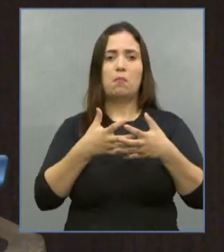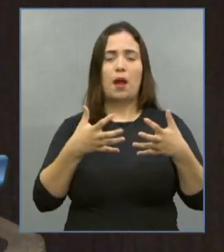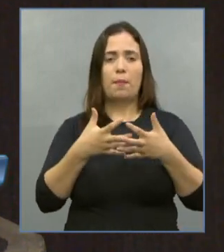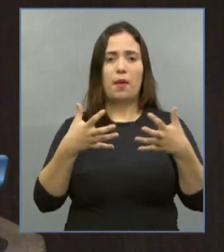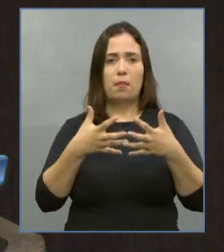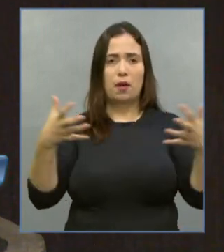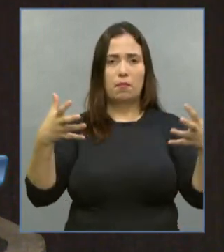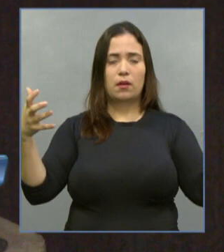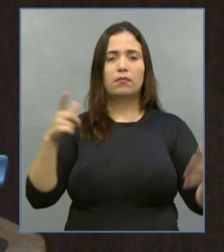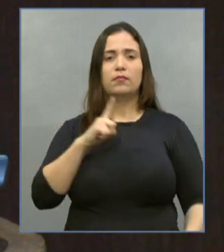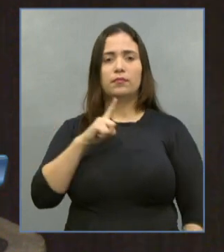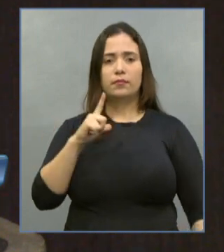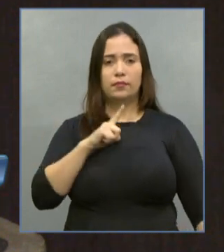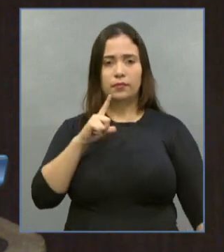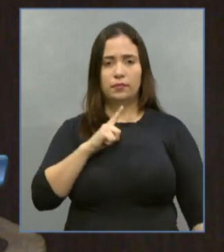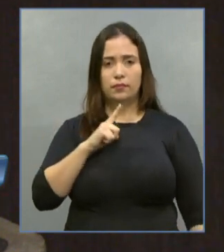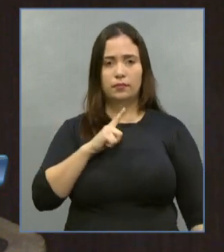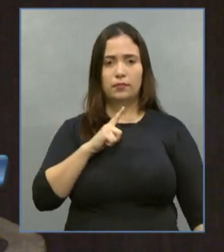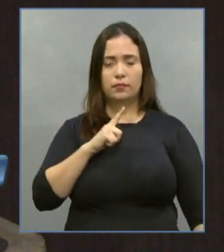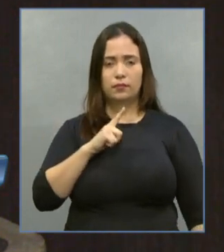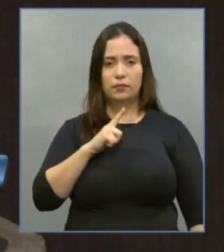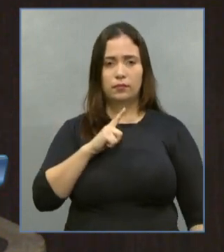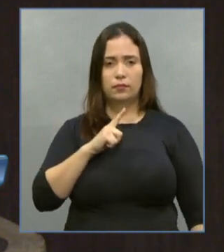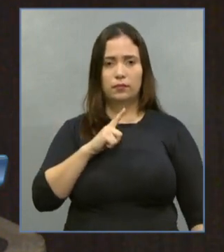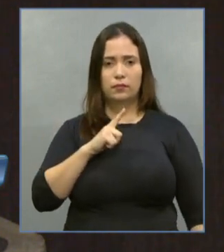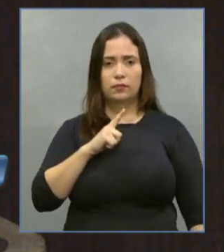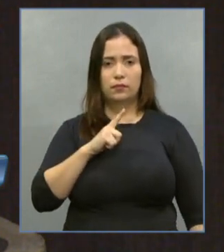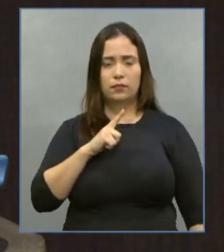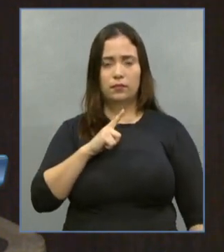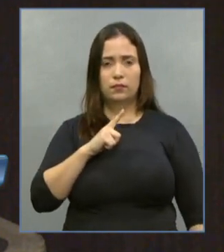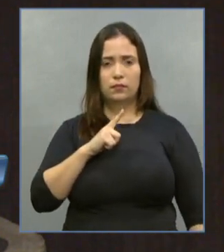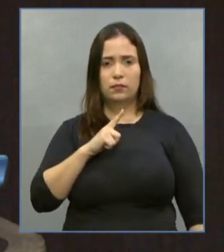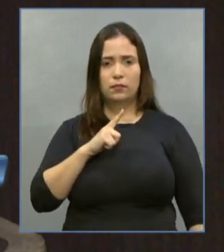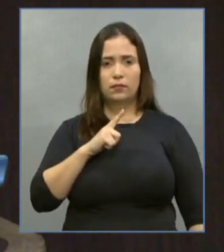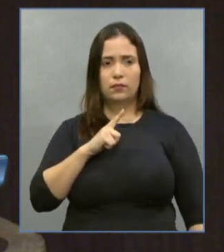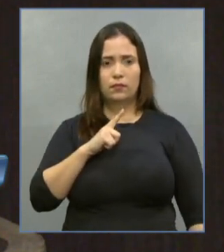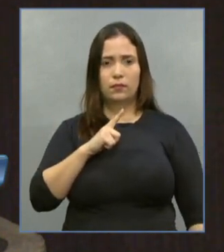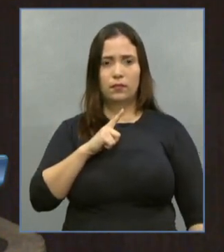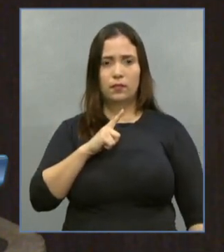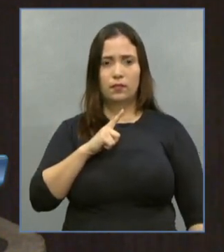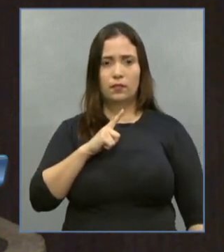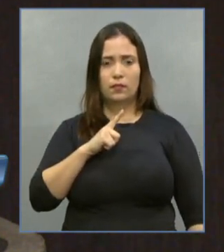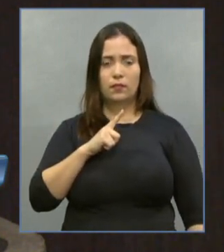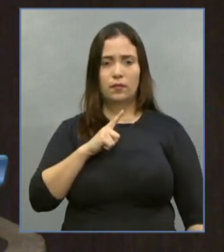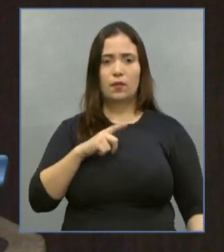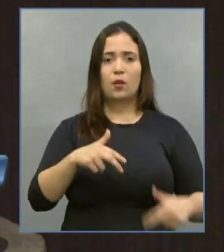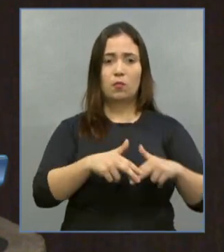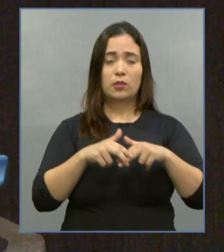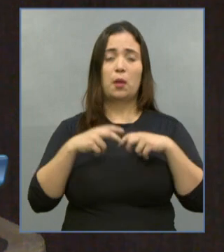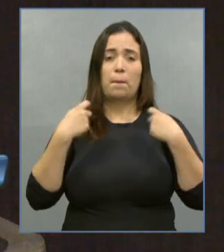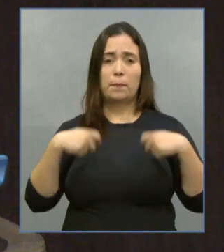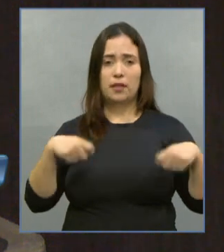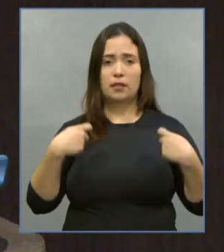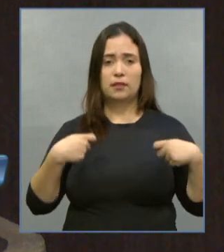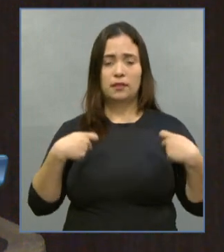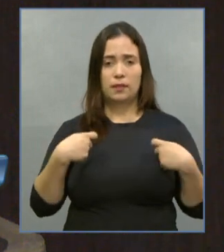Yuri. E isso, portanto, isso demanda uma resposta mais larga e mais